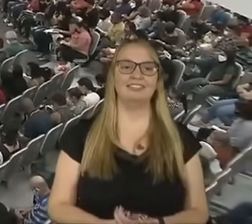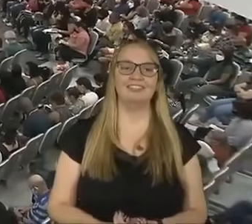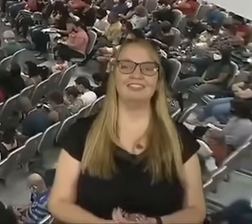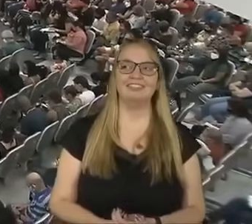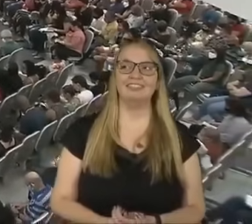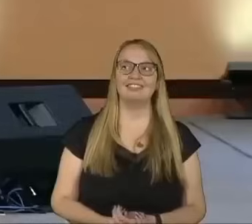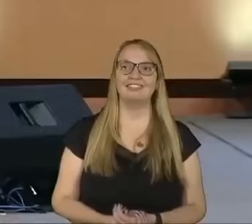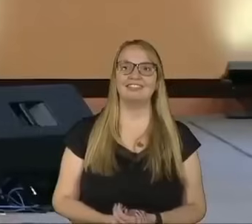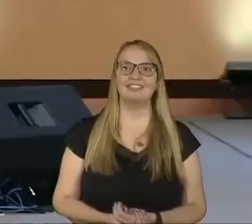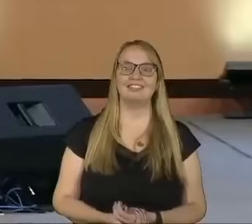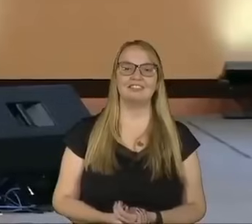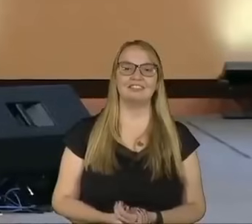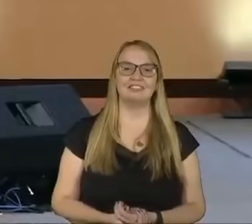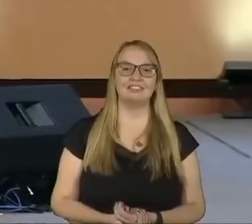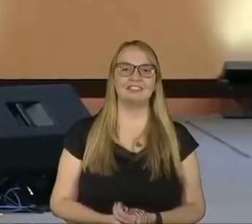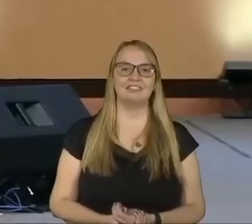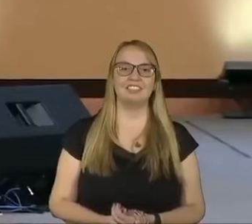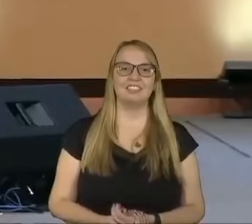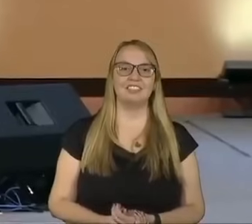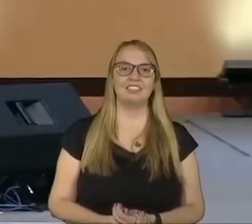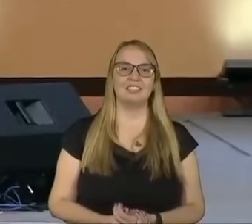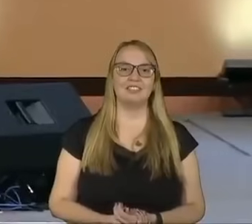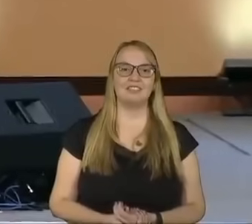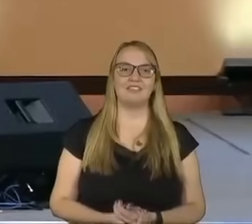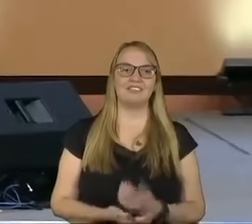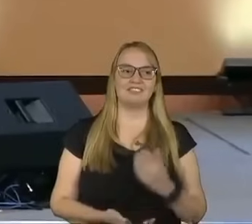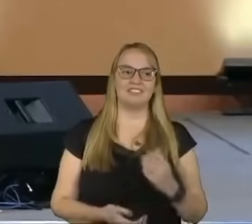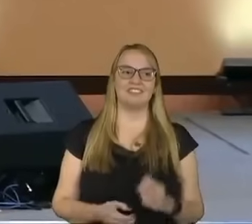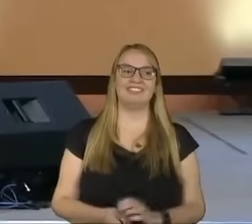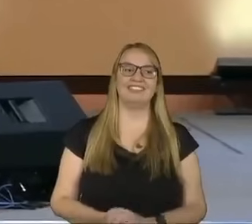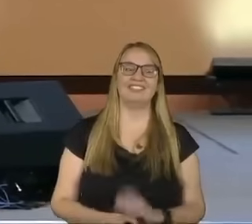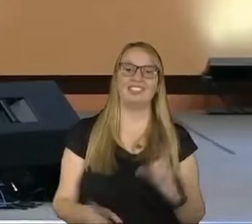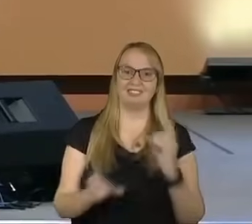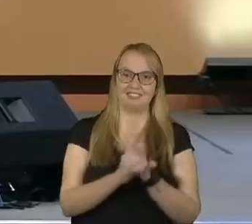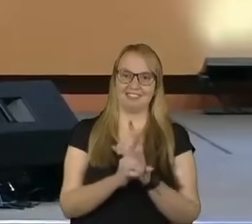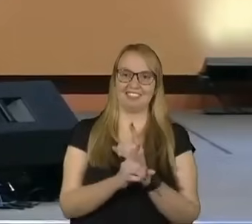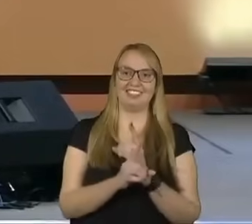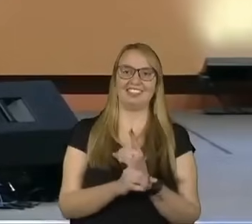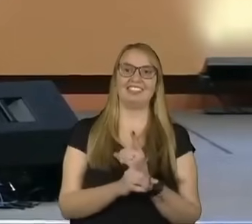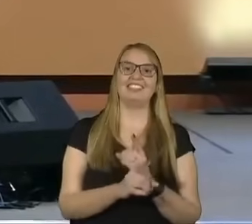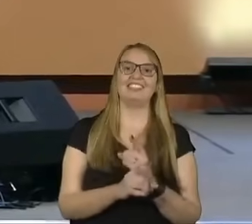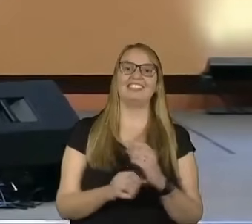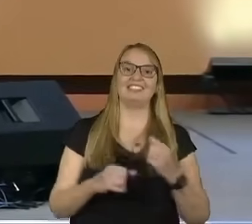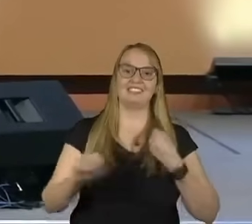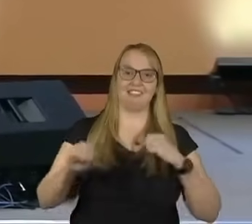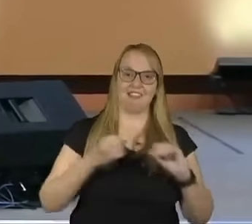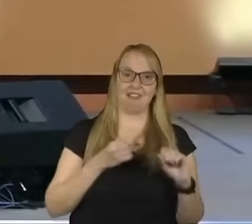a salmos e volta vai ficar mais fácil para quem não tem intimidade com os 66